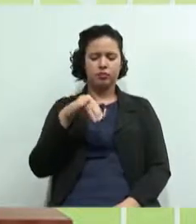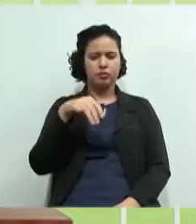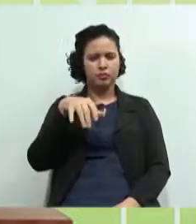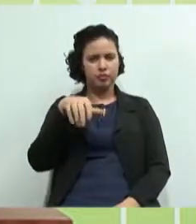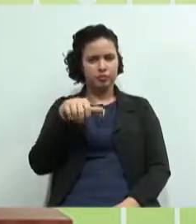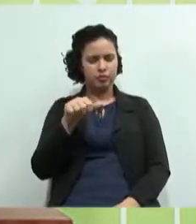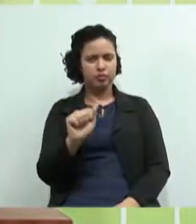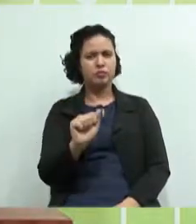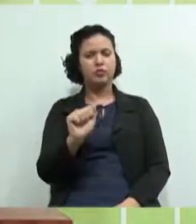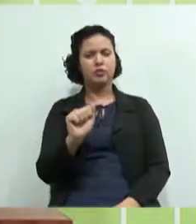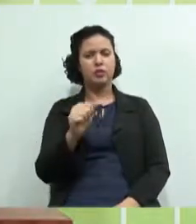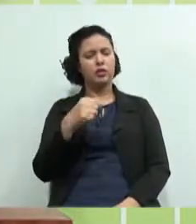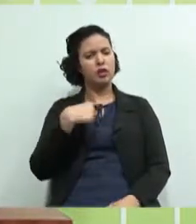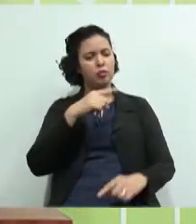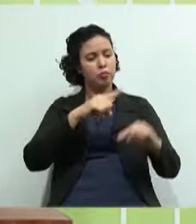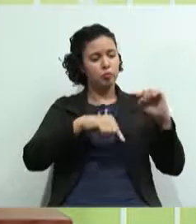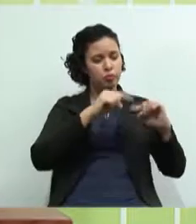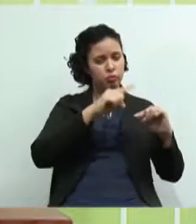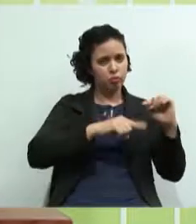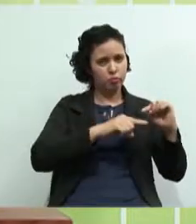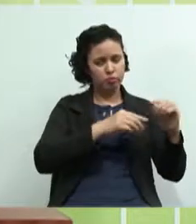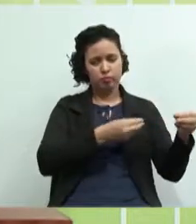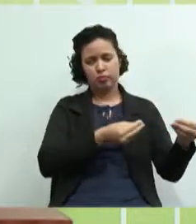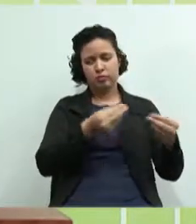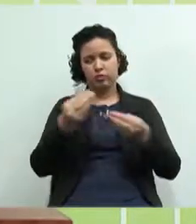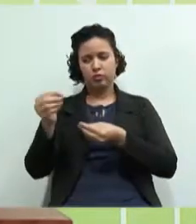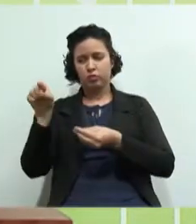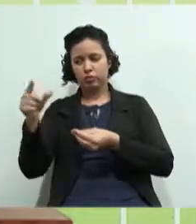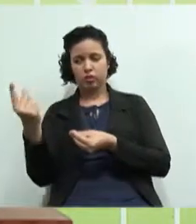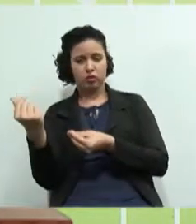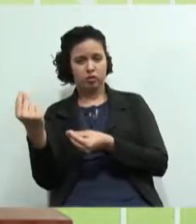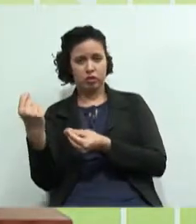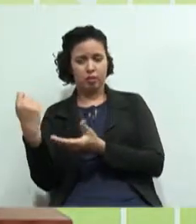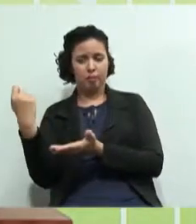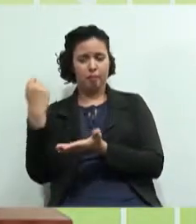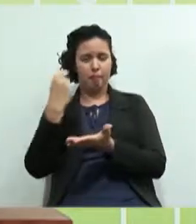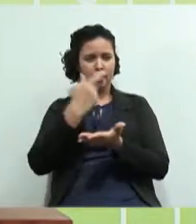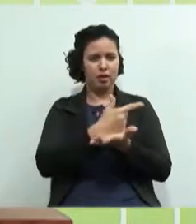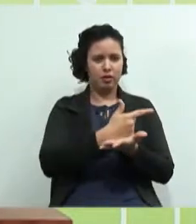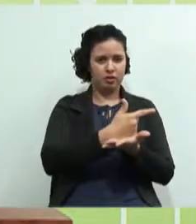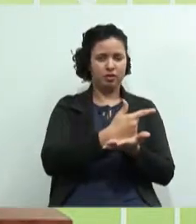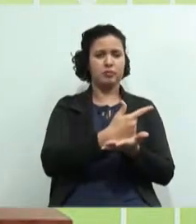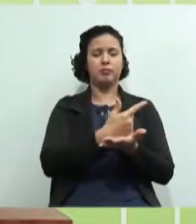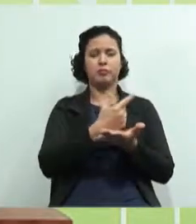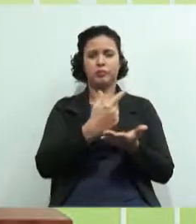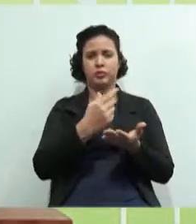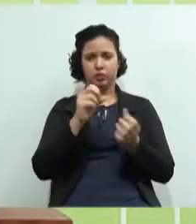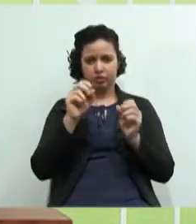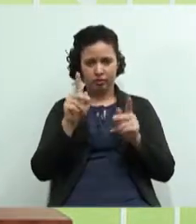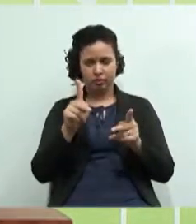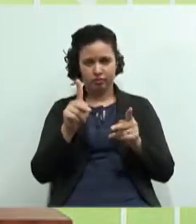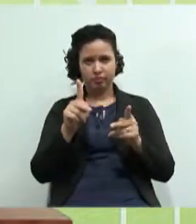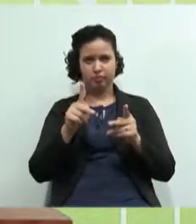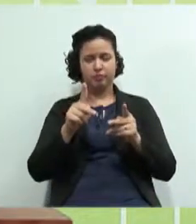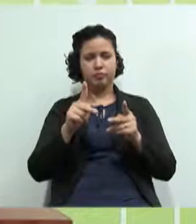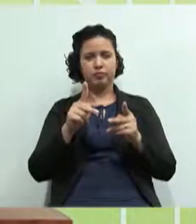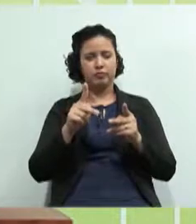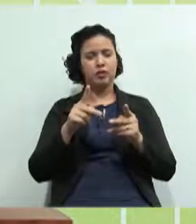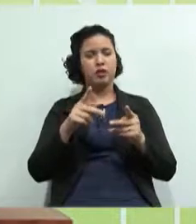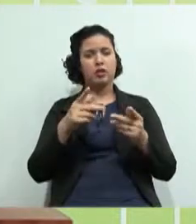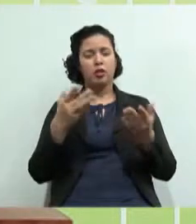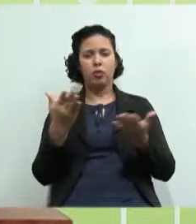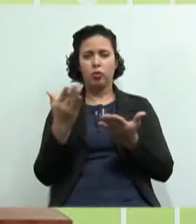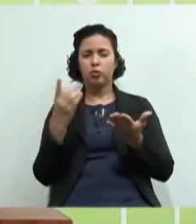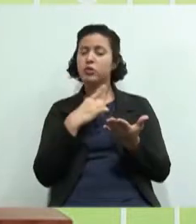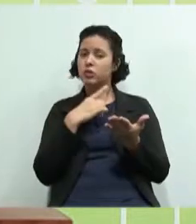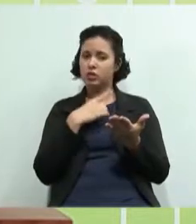produto, você me paga com algum dinheiro, né? E não com a troca direta ali, de repente te dou um produto, você me dá outro produto. Existe esse tipo de troca